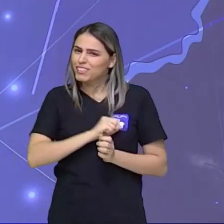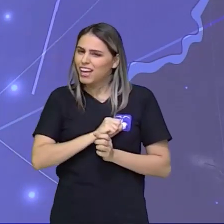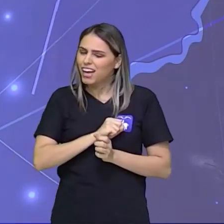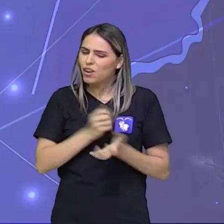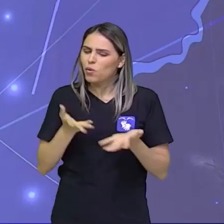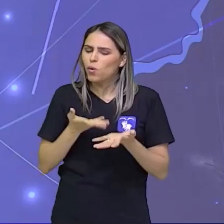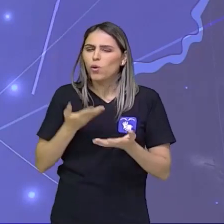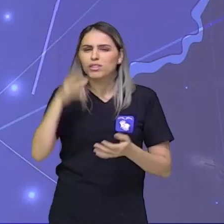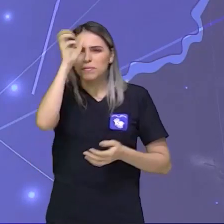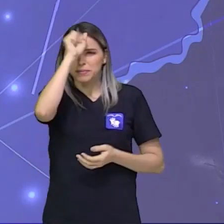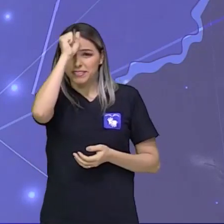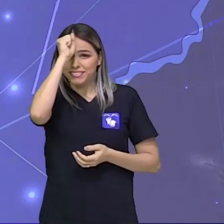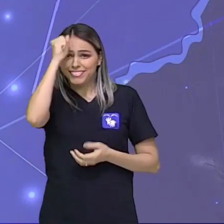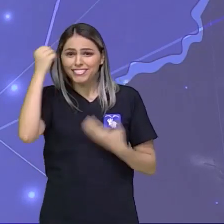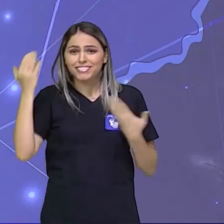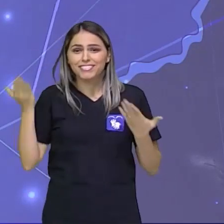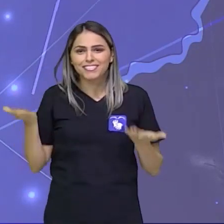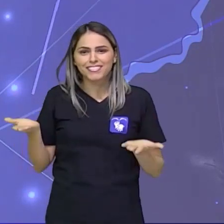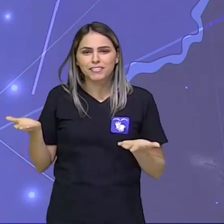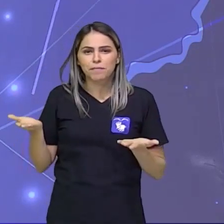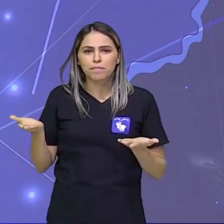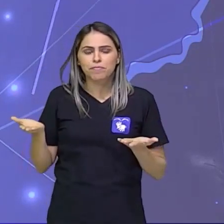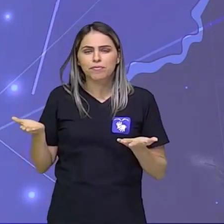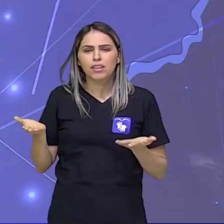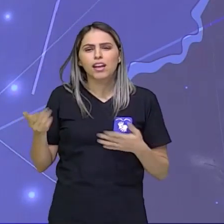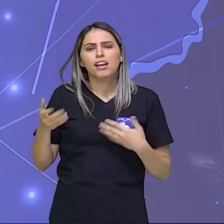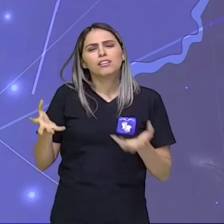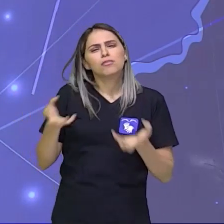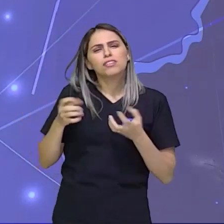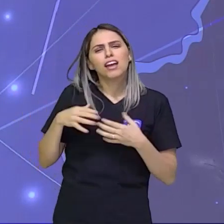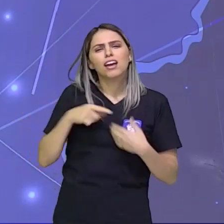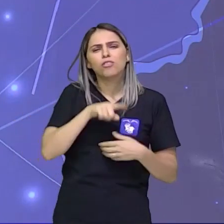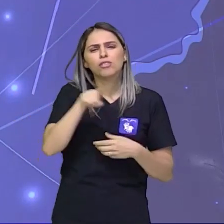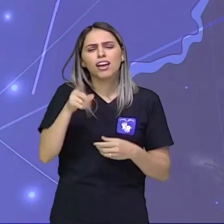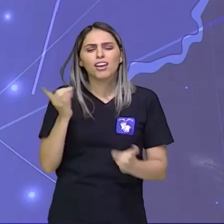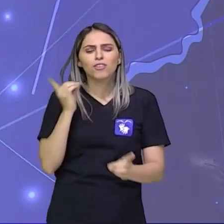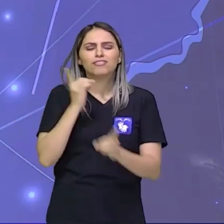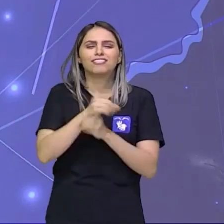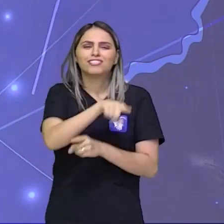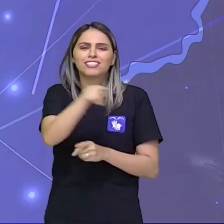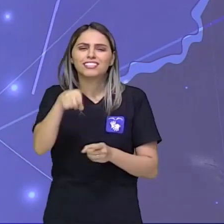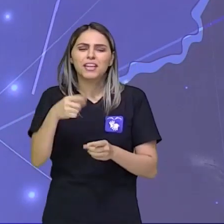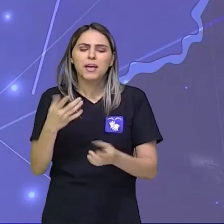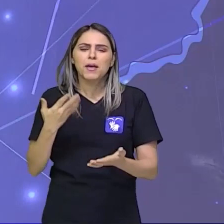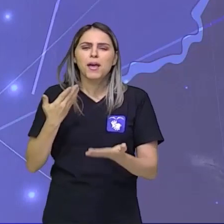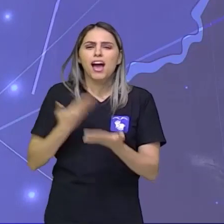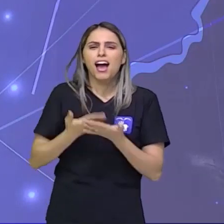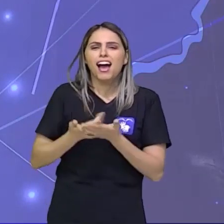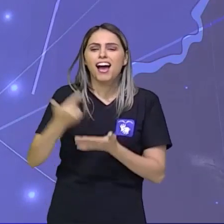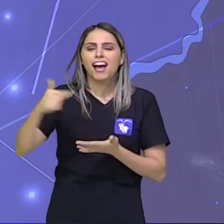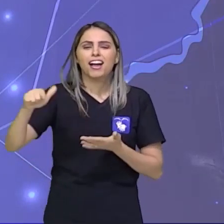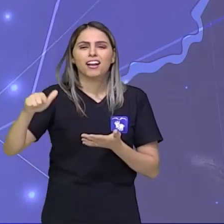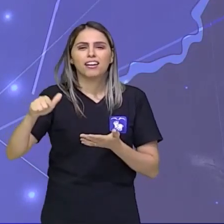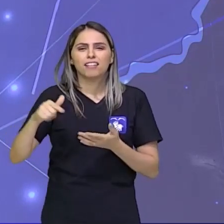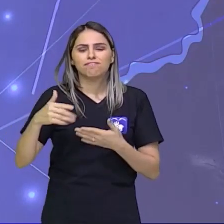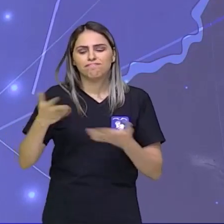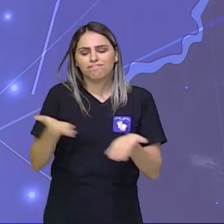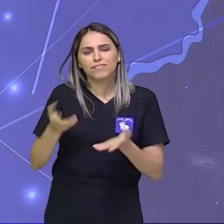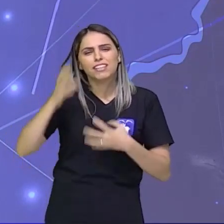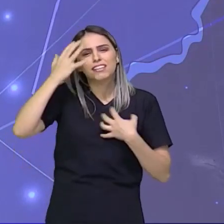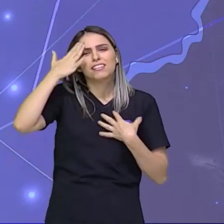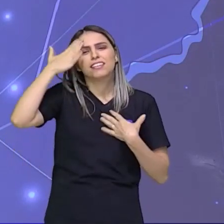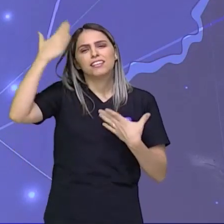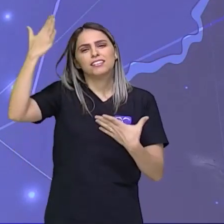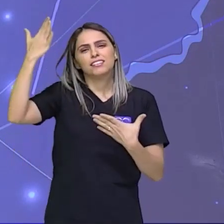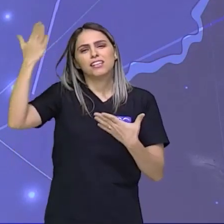tudo que nós aprendemos hoje? Eu gostaria muito de vê-los na próxima aula e eu gostaria de agradecer